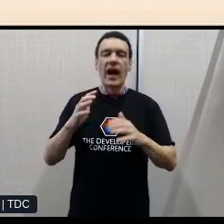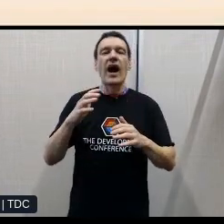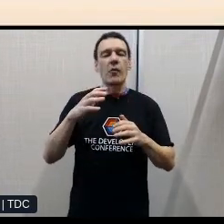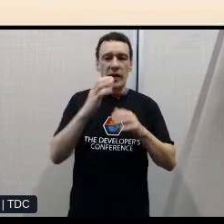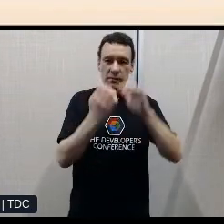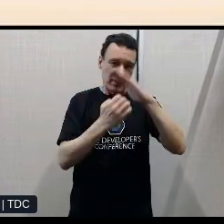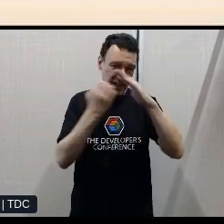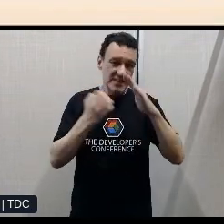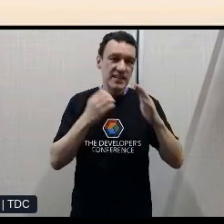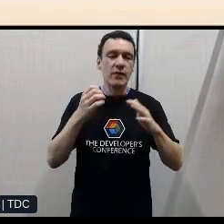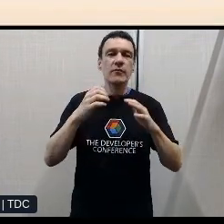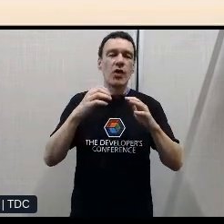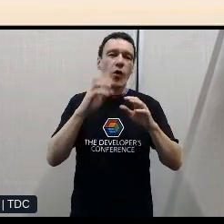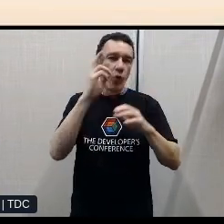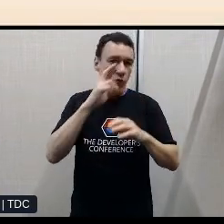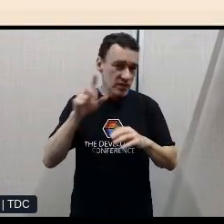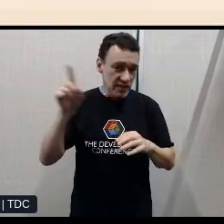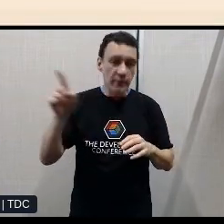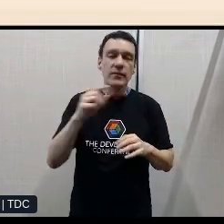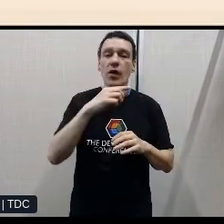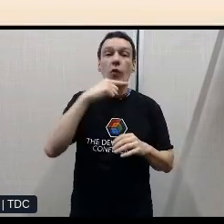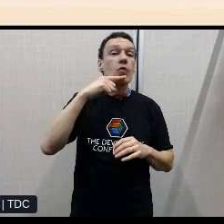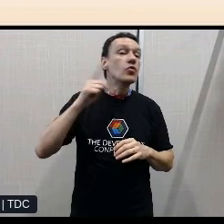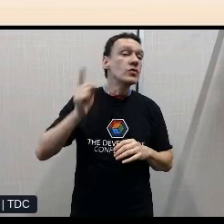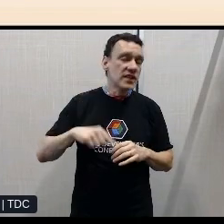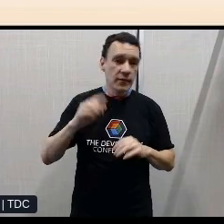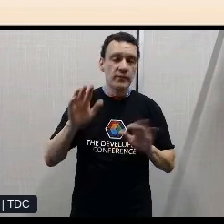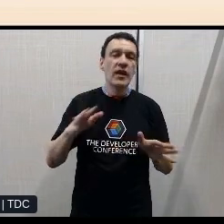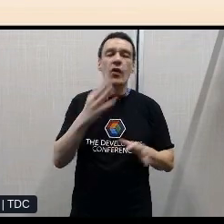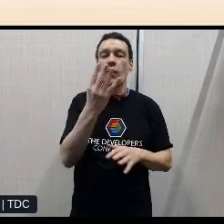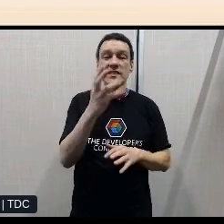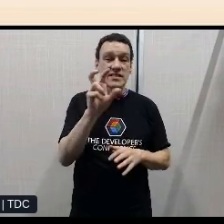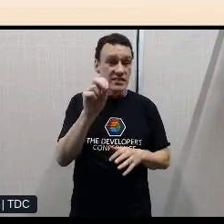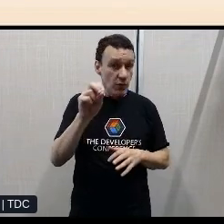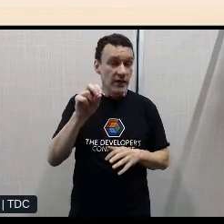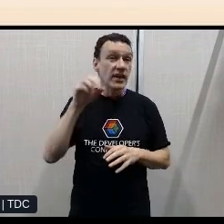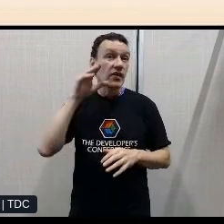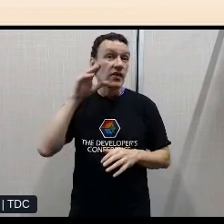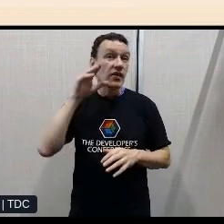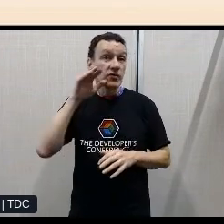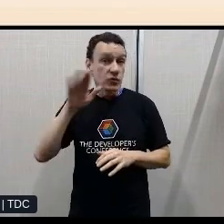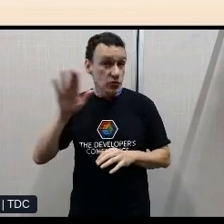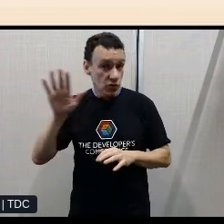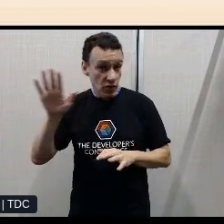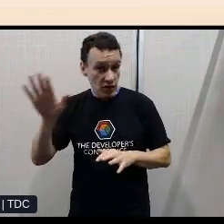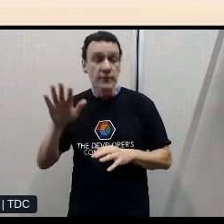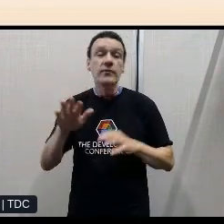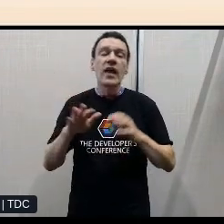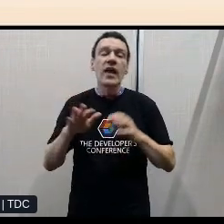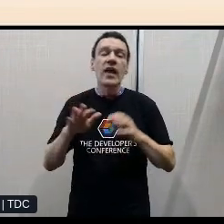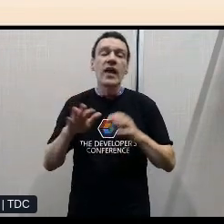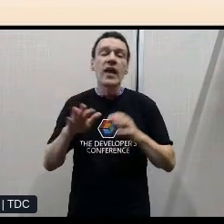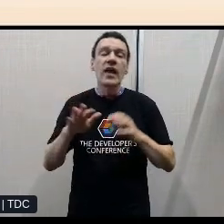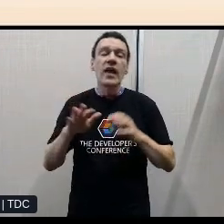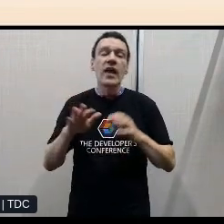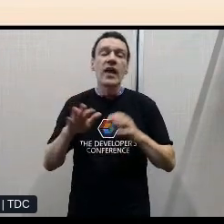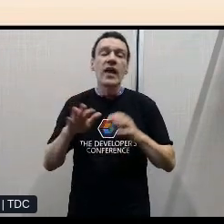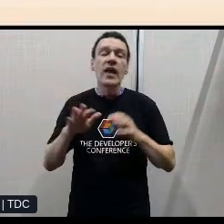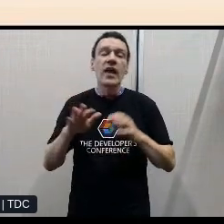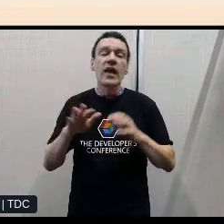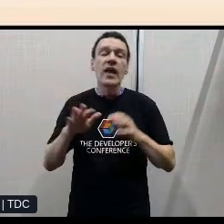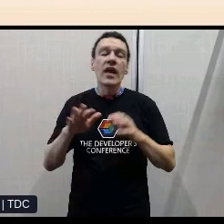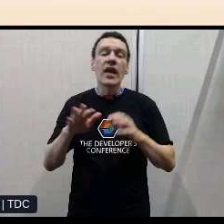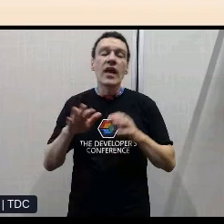450 funcionários, fez uma demissão em massa de 150 funcionários com base numa resposta do algoritmo. Então, é uma coisa que a gente